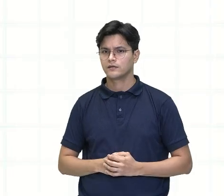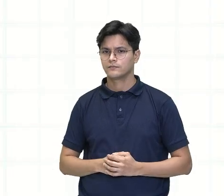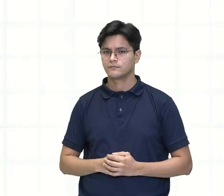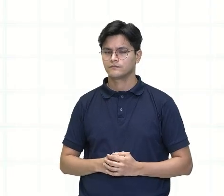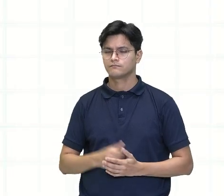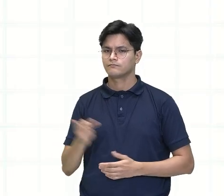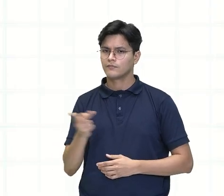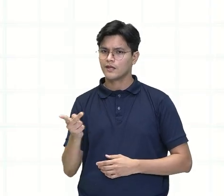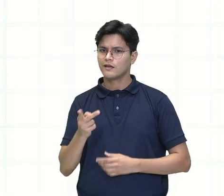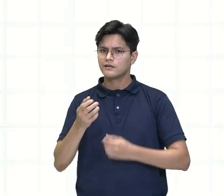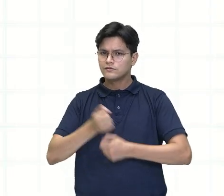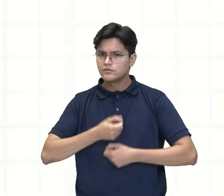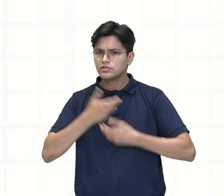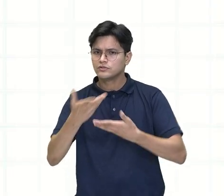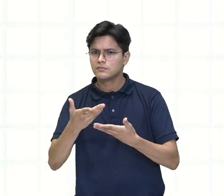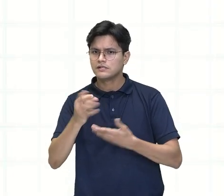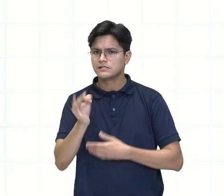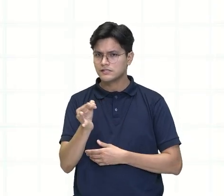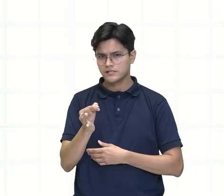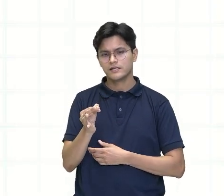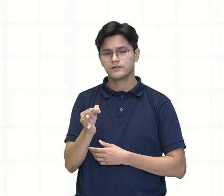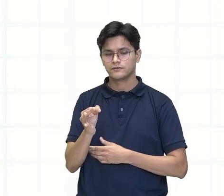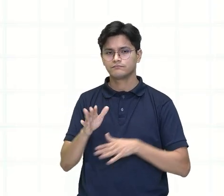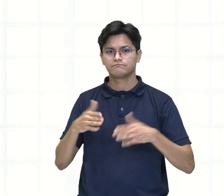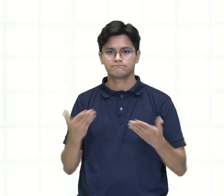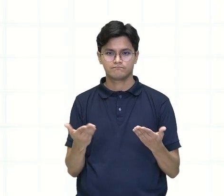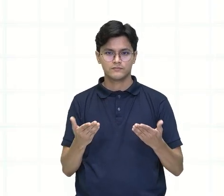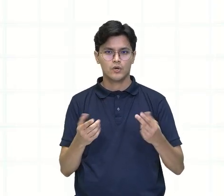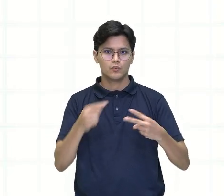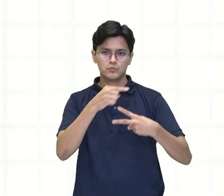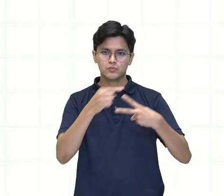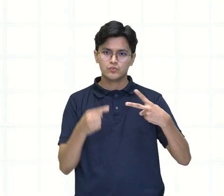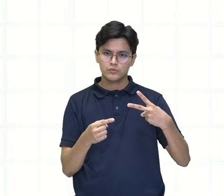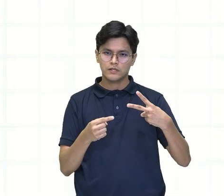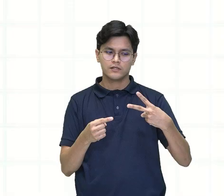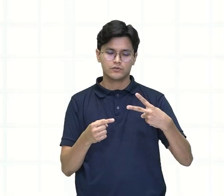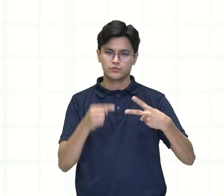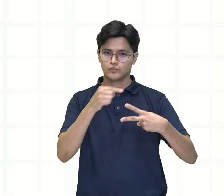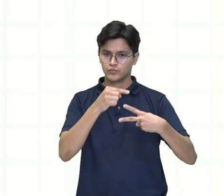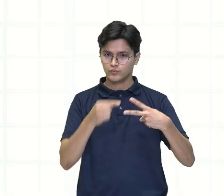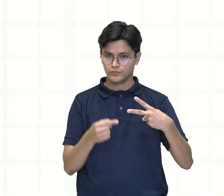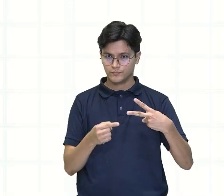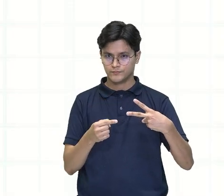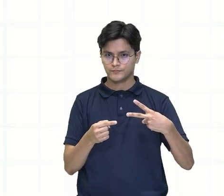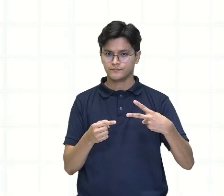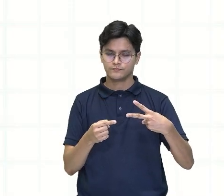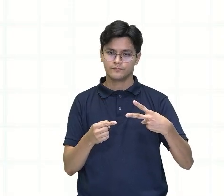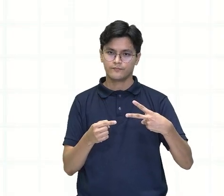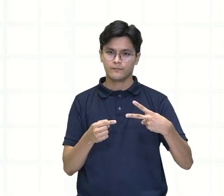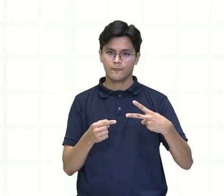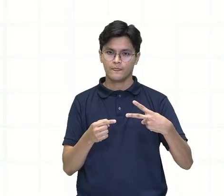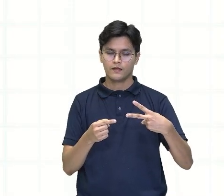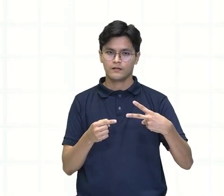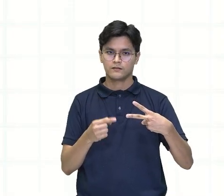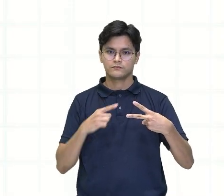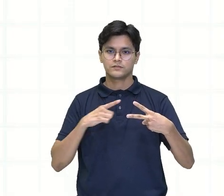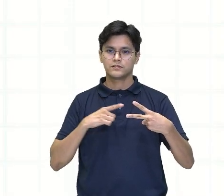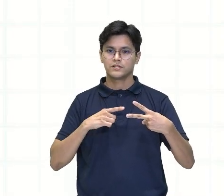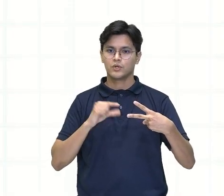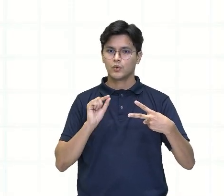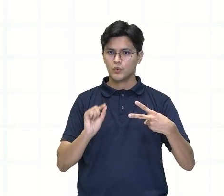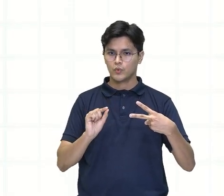se expõe como autor das duas afirmações, né? Nós vamos ter aí então como ele como autor